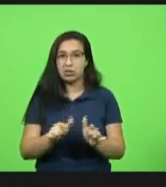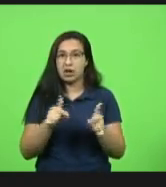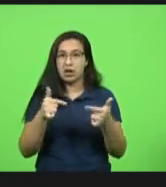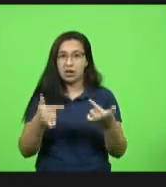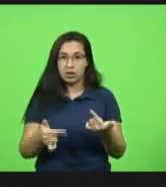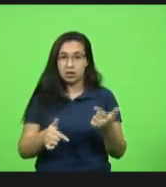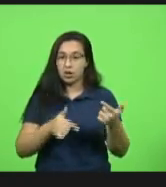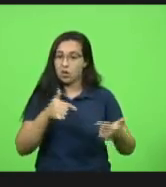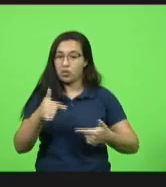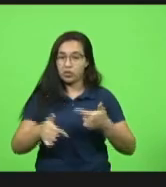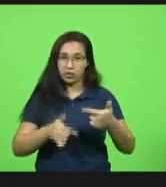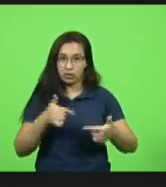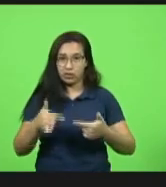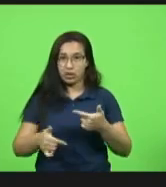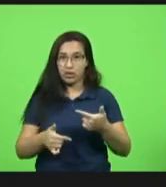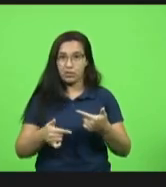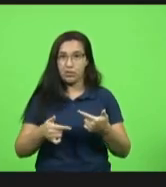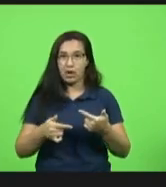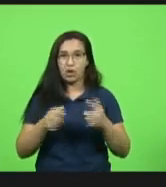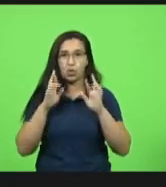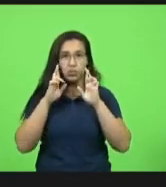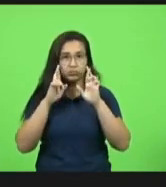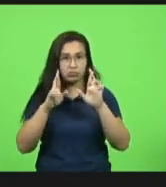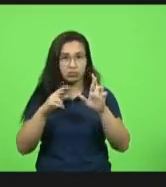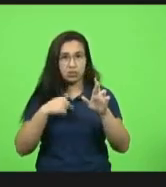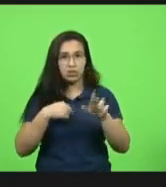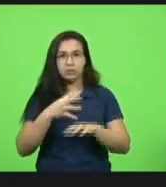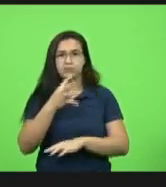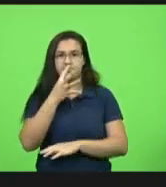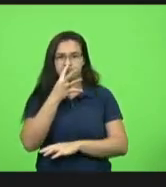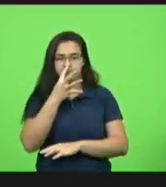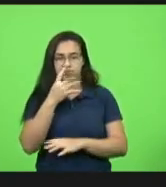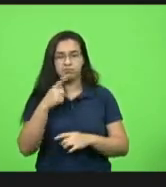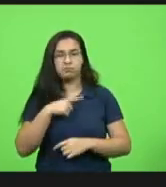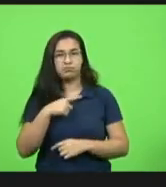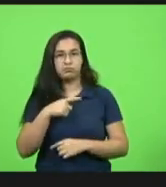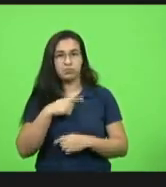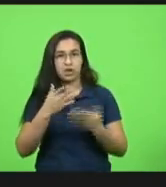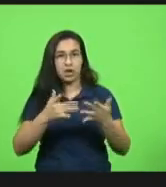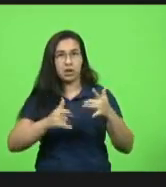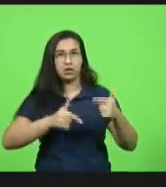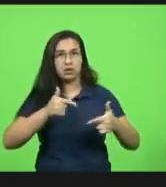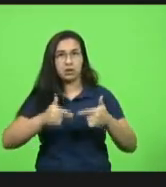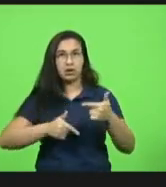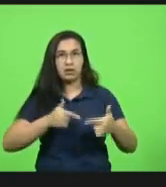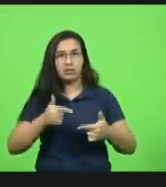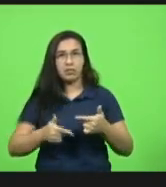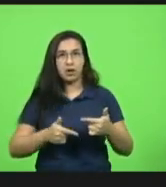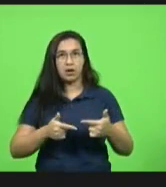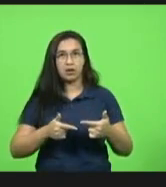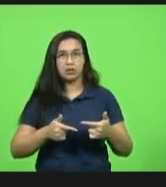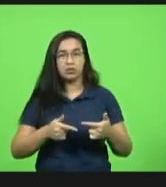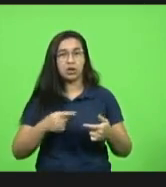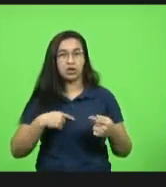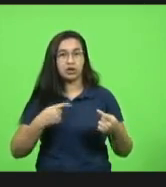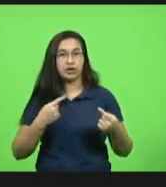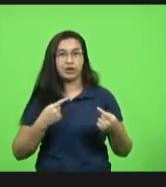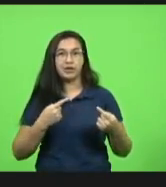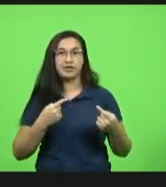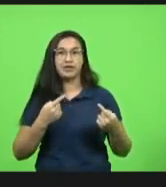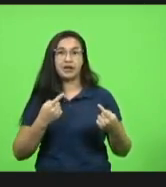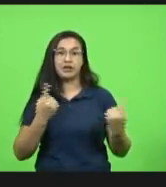muito pelo contrário, tem todo o meu respeito, minha admiração, inclusive, pelo seu trabalho. Divergimos diversas